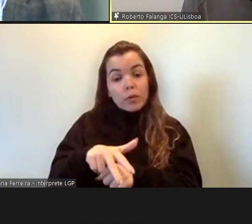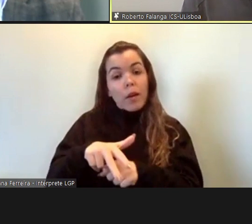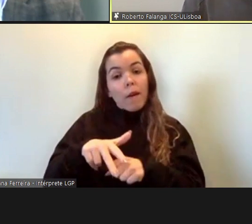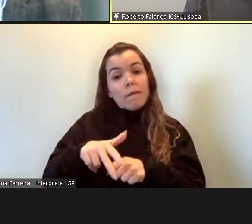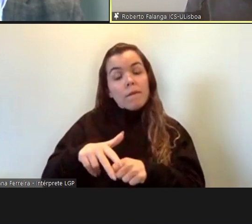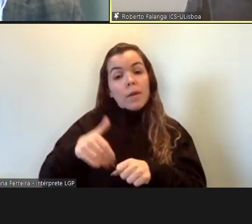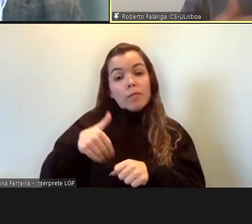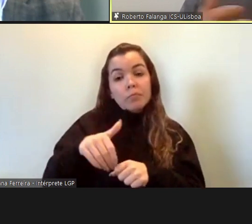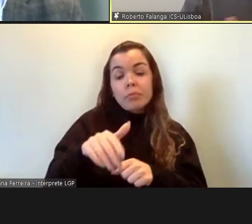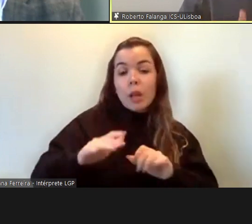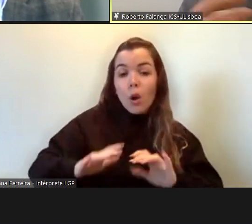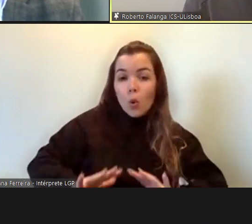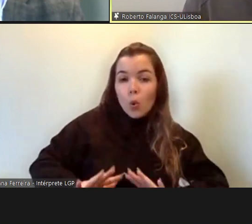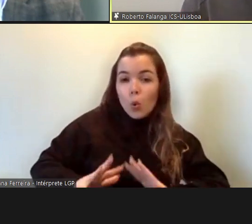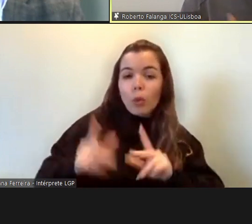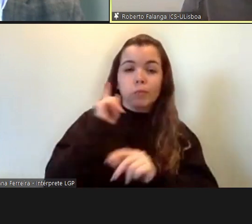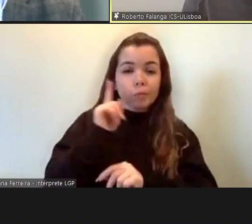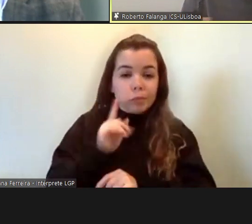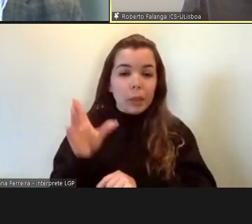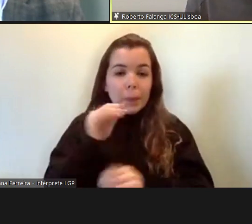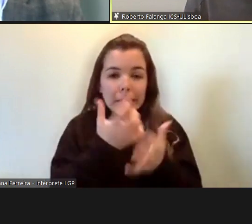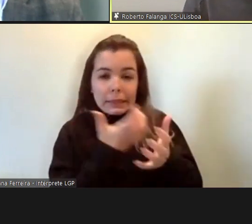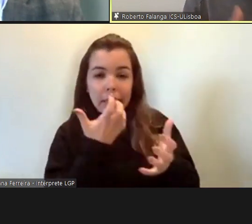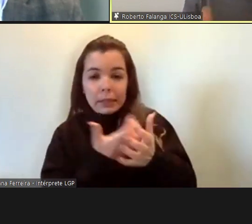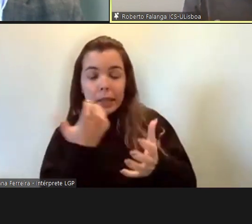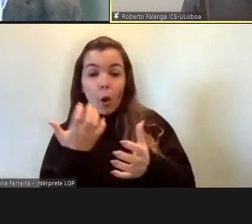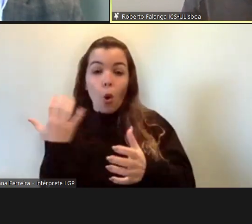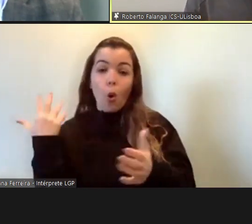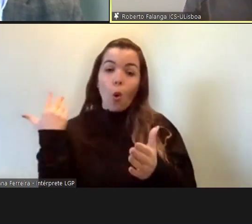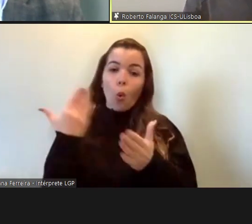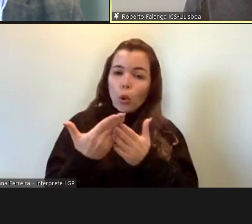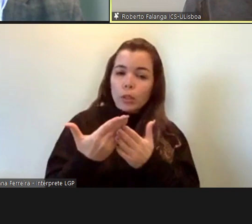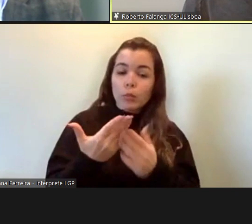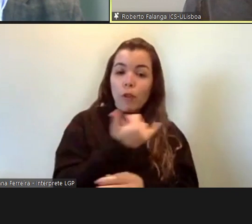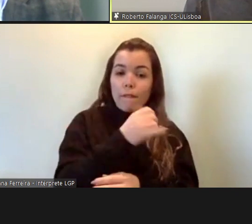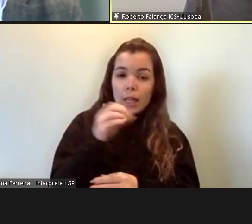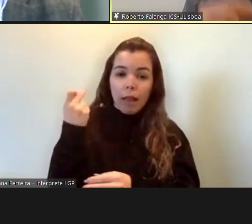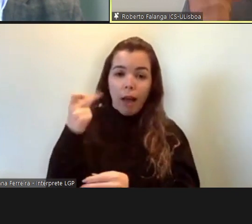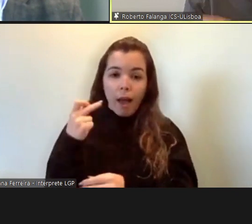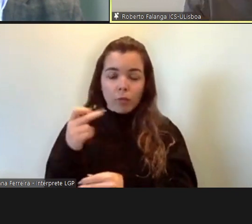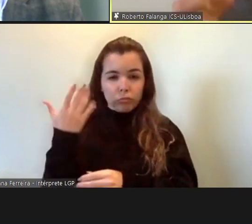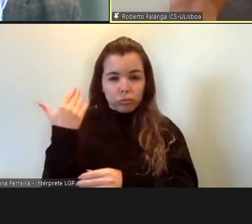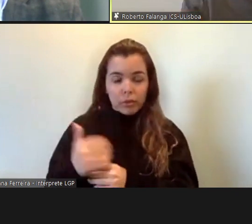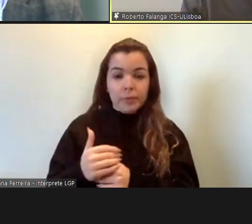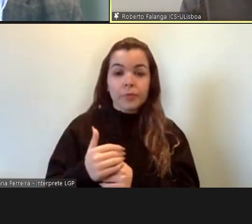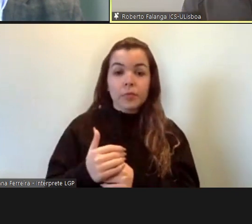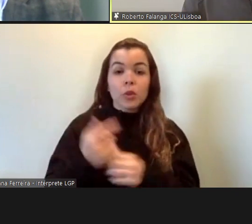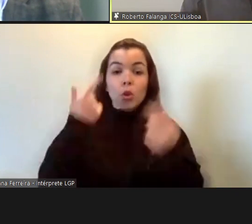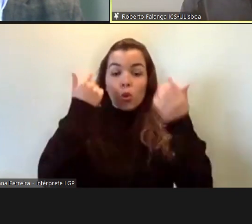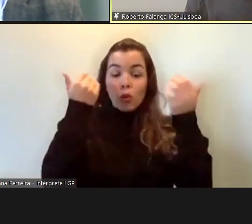muito peso, muita visibilidade nos últimos 20 anos. Só para dar aqui alguma informação, em